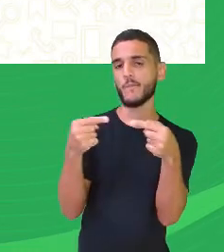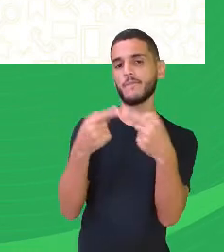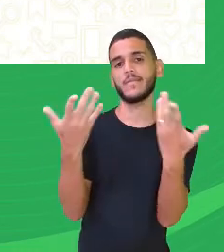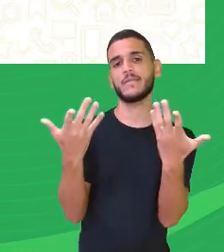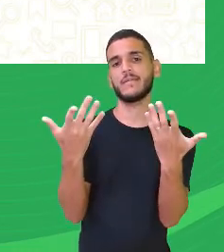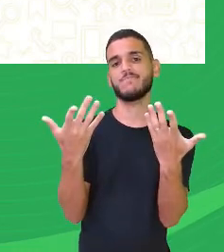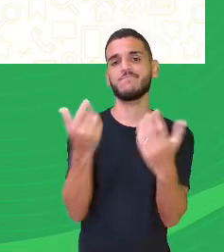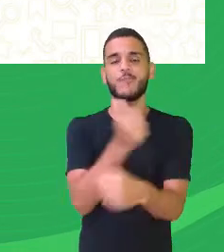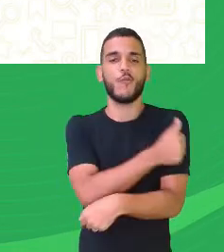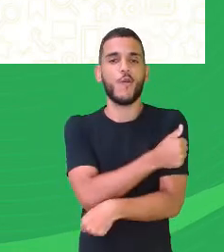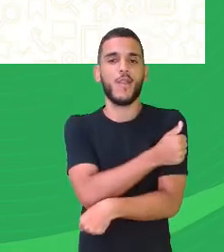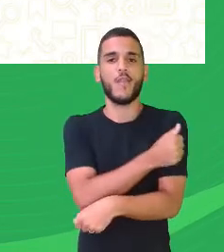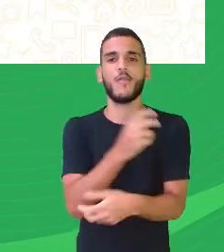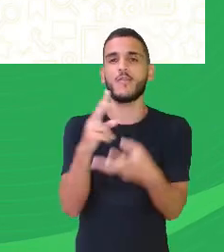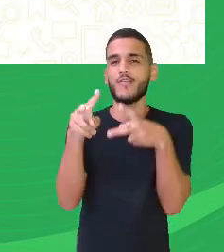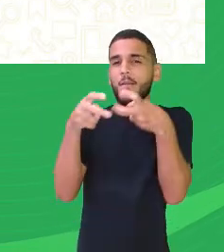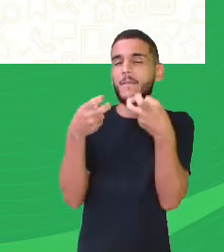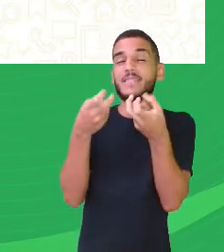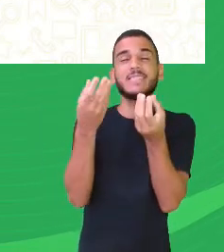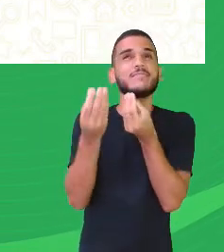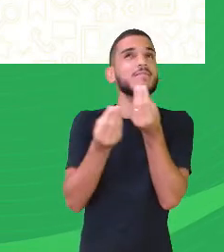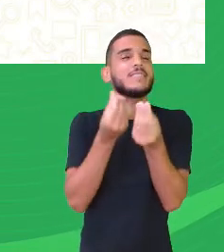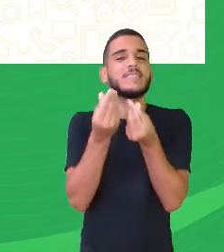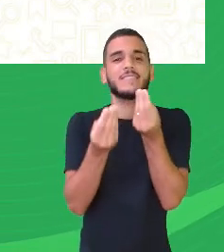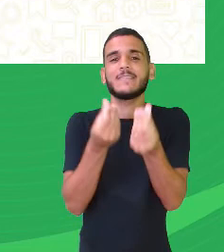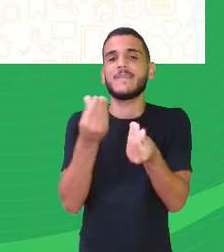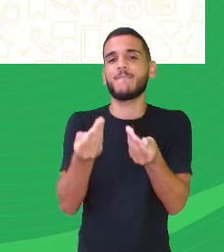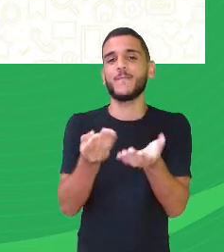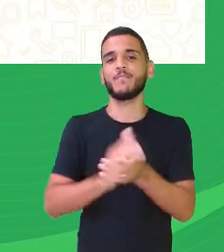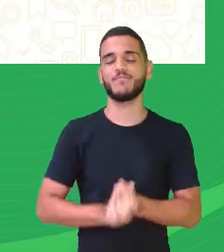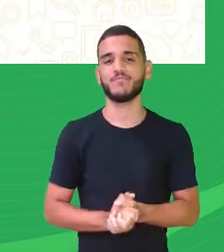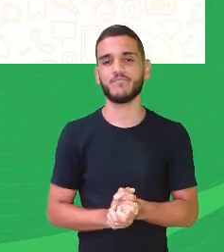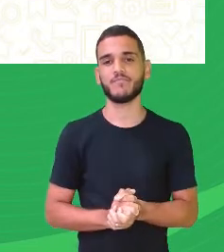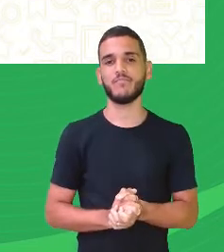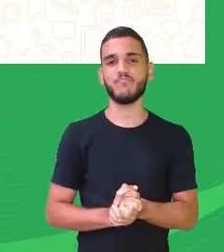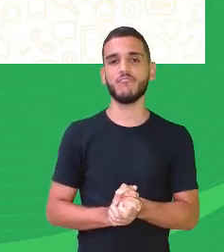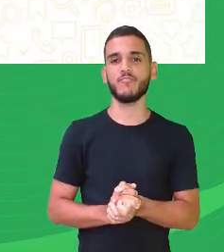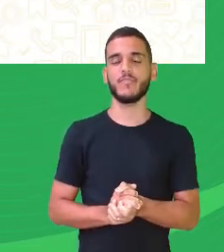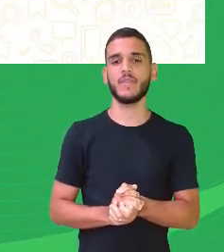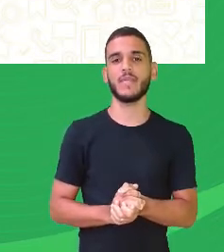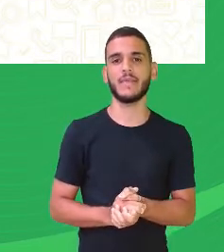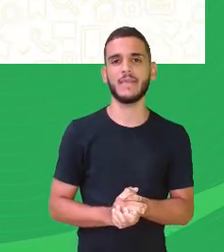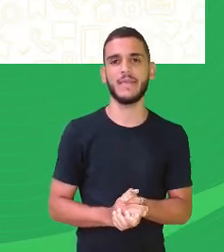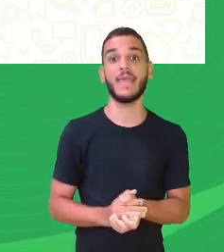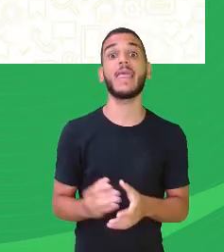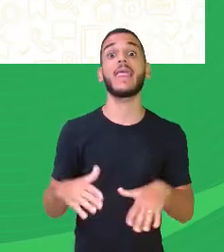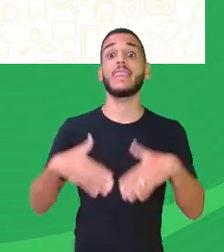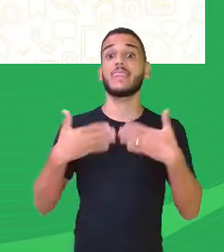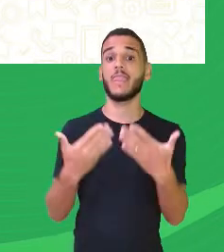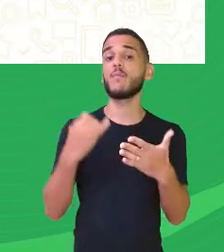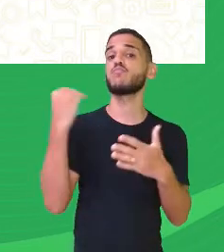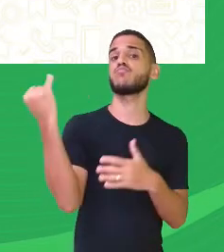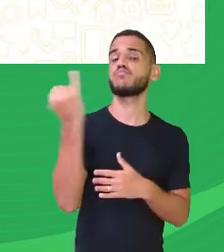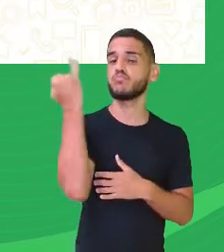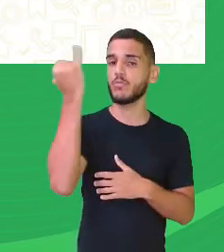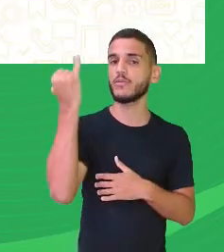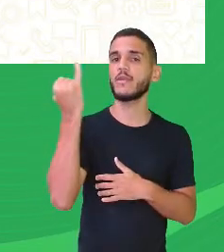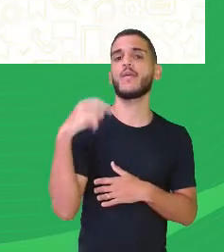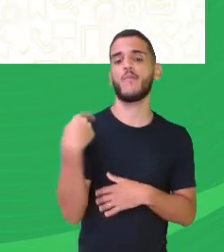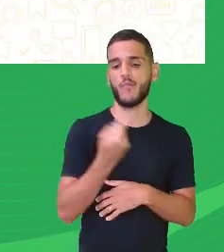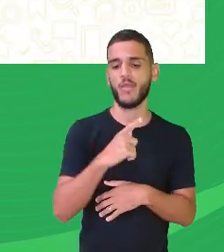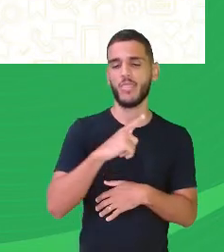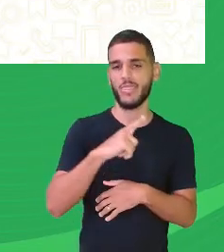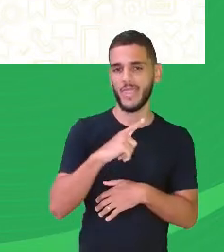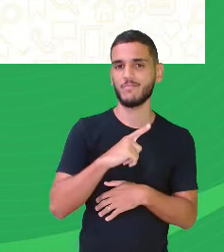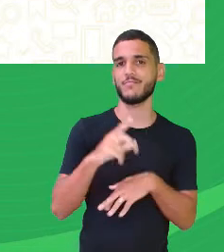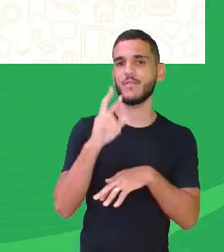conseguir perceber a partir de como ele está se sentindo naquele momento. Então, todos esses aspectos são muito importantes para que a gente tenha